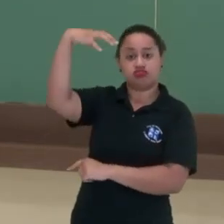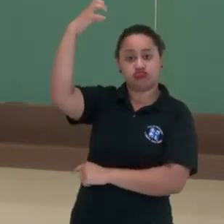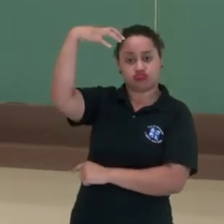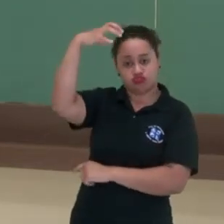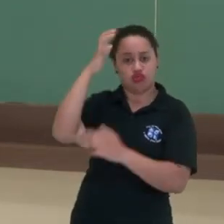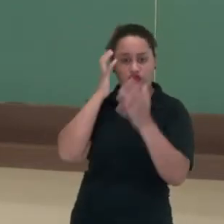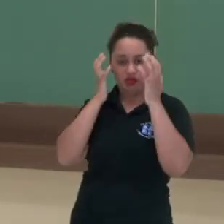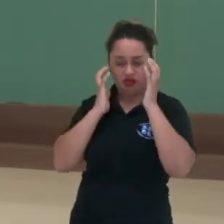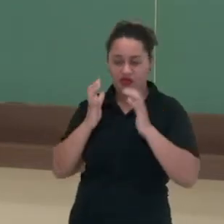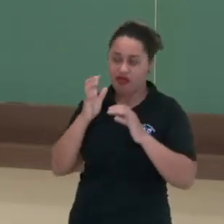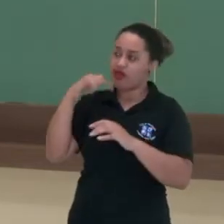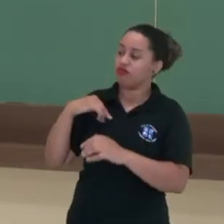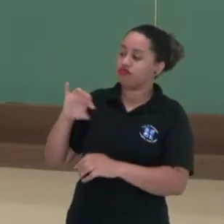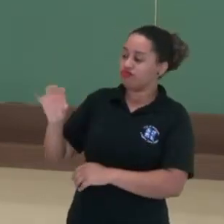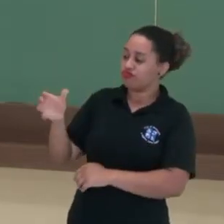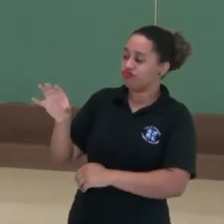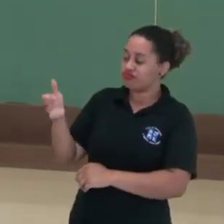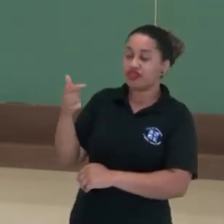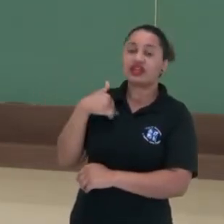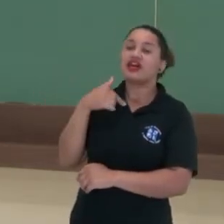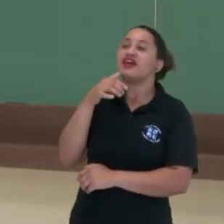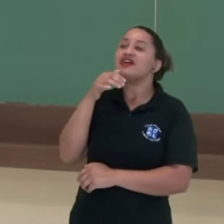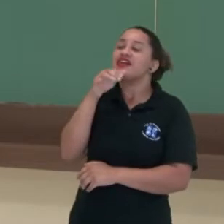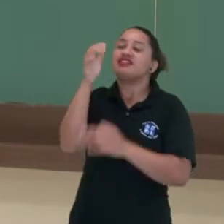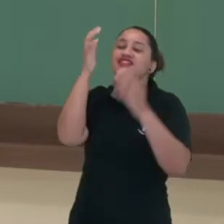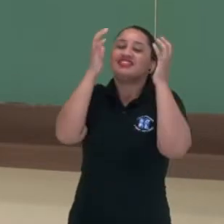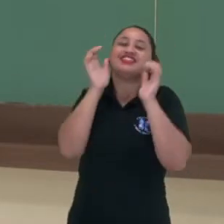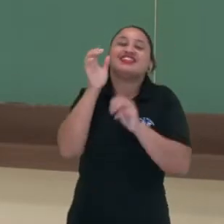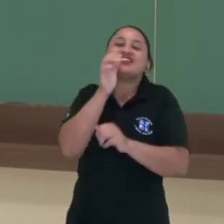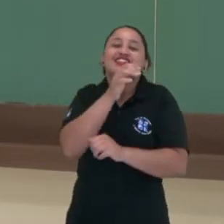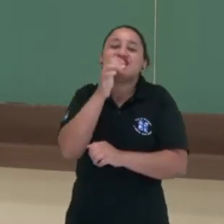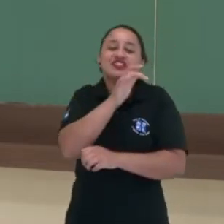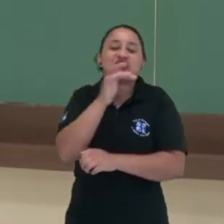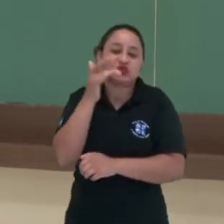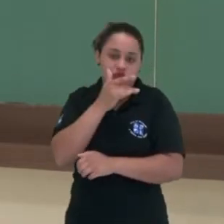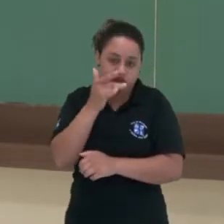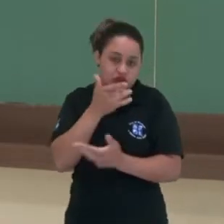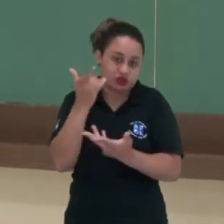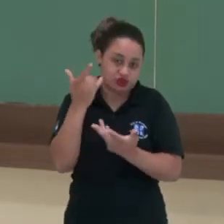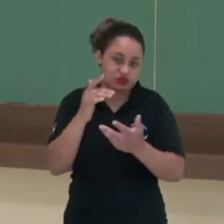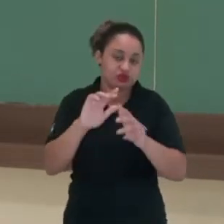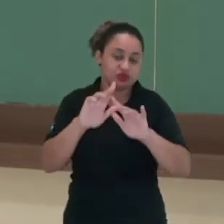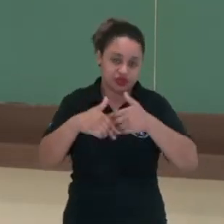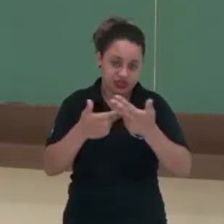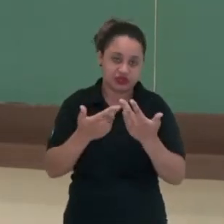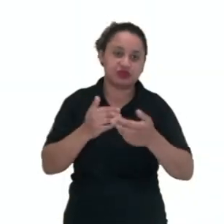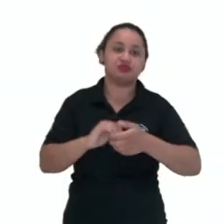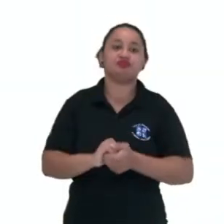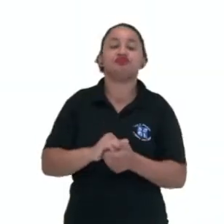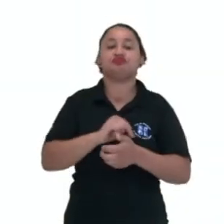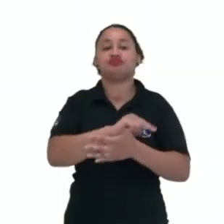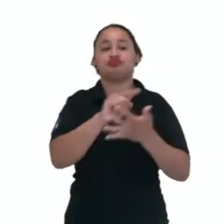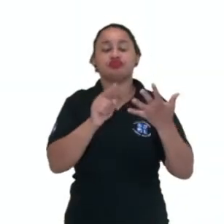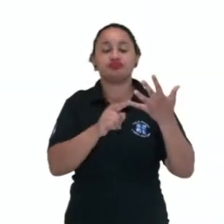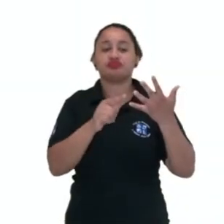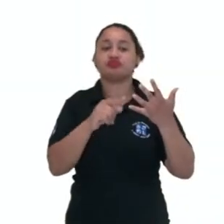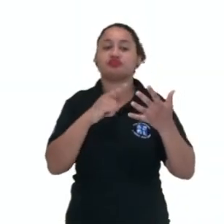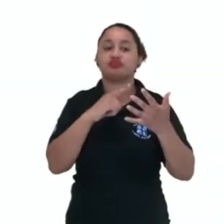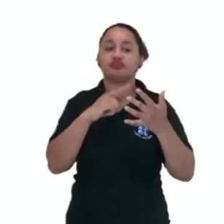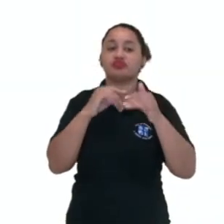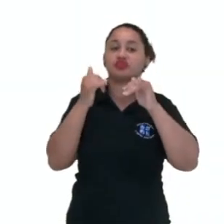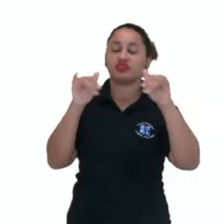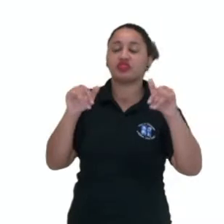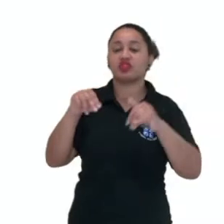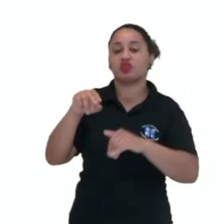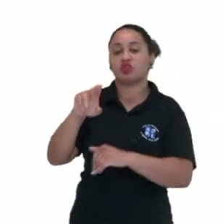corrente elétrica, então ele esquenta a água para a gente tomar banho quentinho. A energia nuclear. A energia nuclear ela é produzida nas